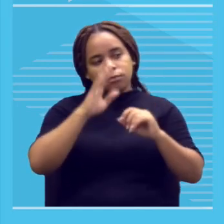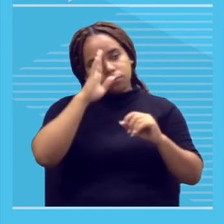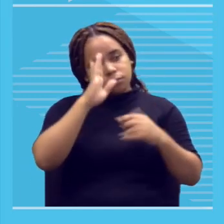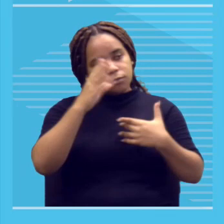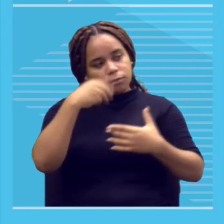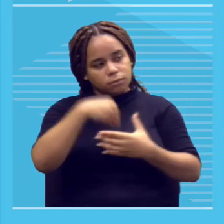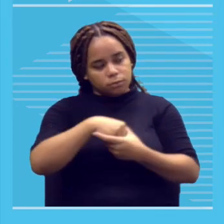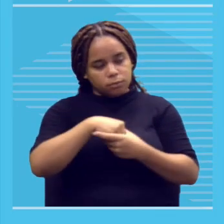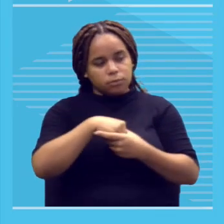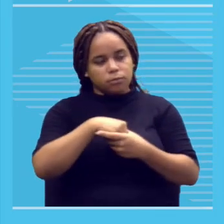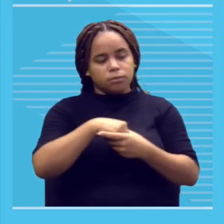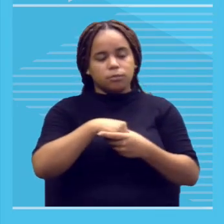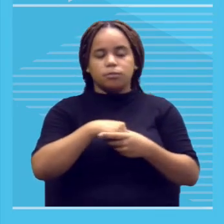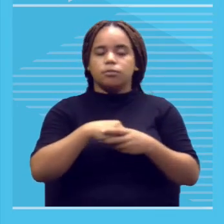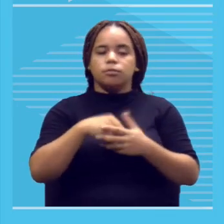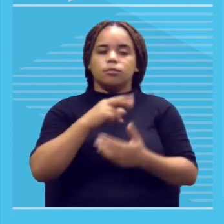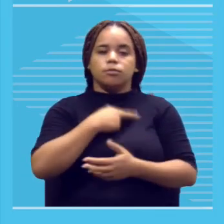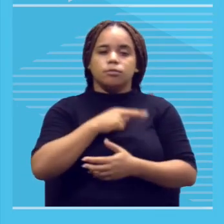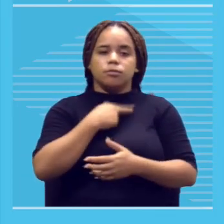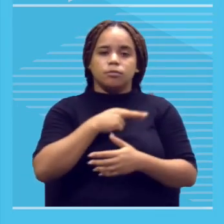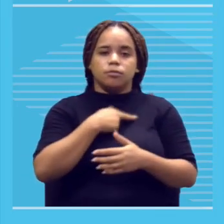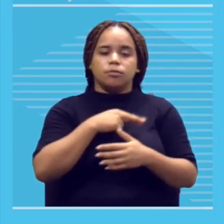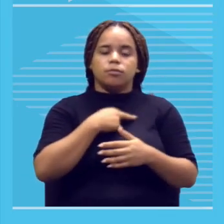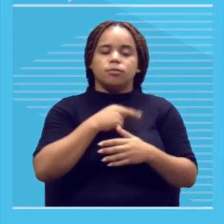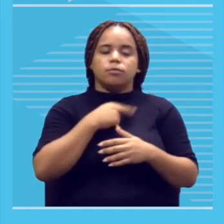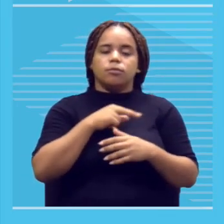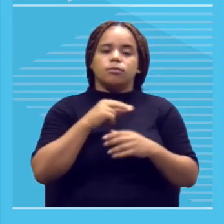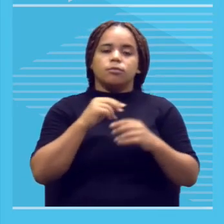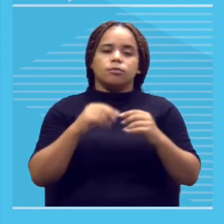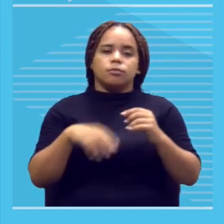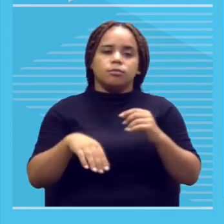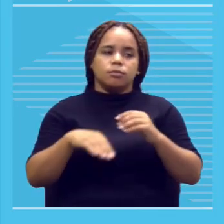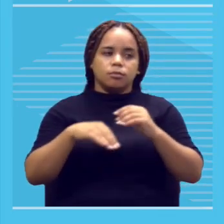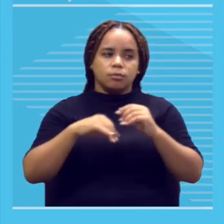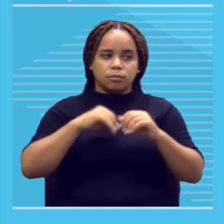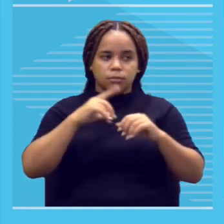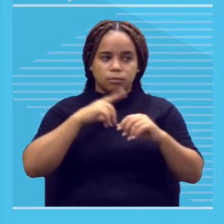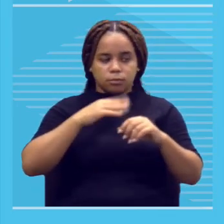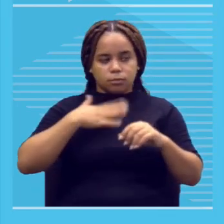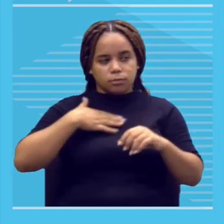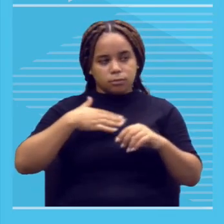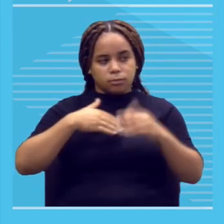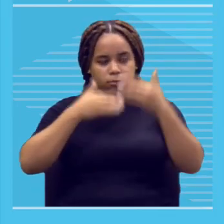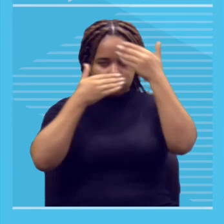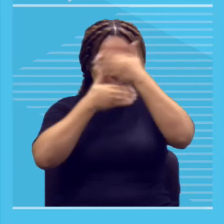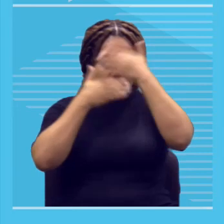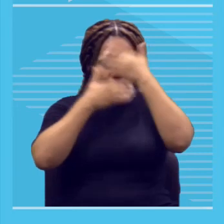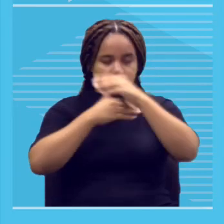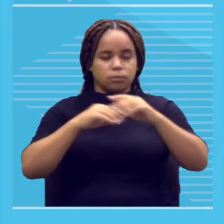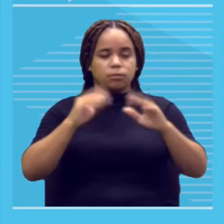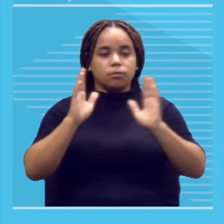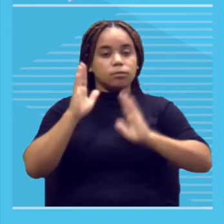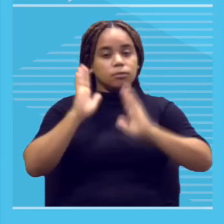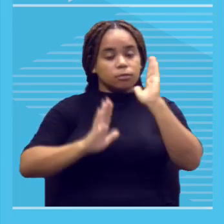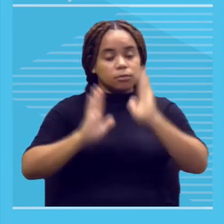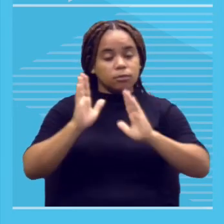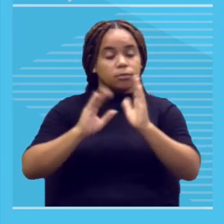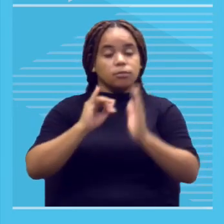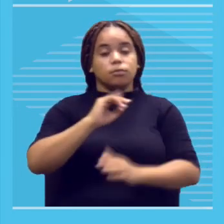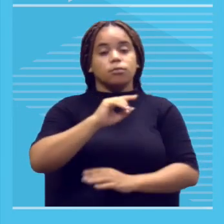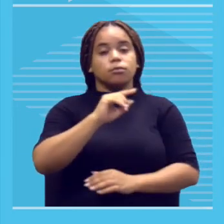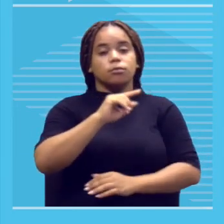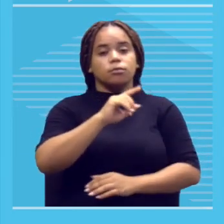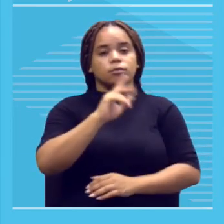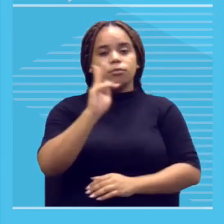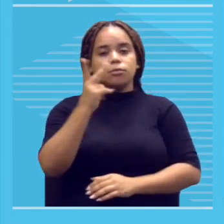muçulmano durante o mês do ramadã todo muçulmano homem do nascer ao pôr do sol ele deve deixar